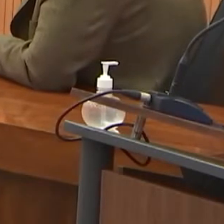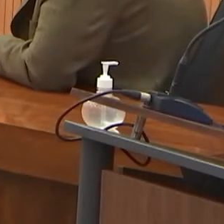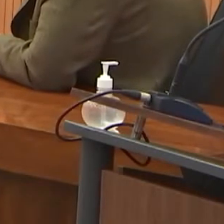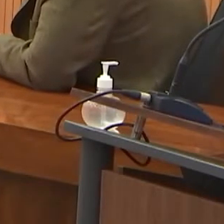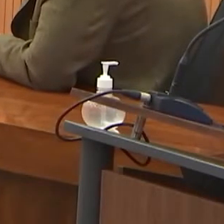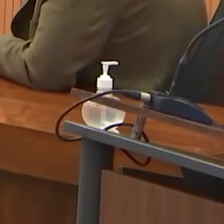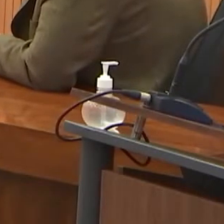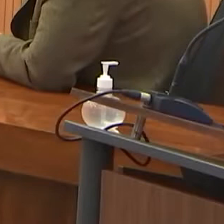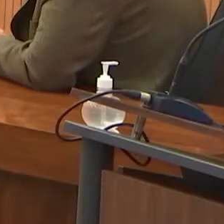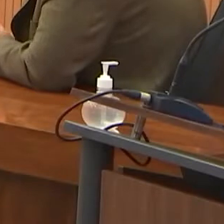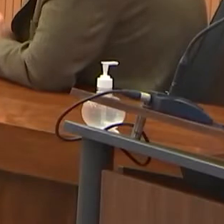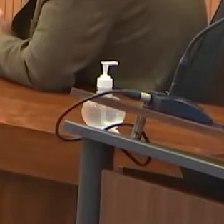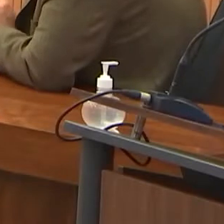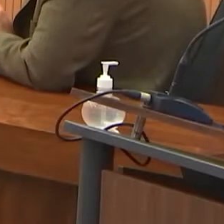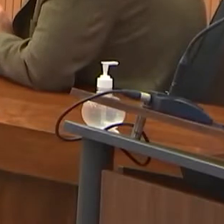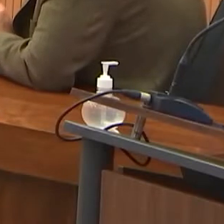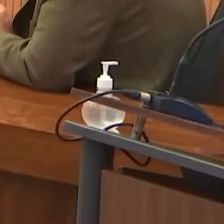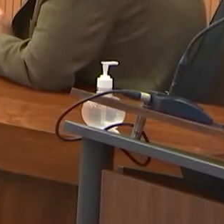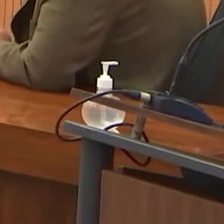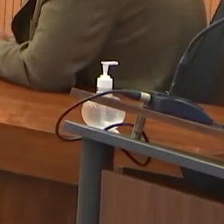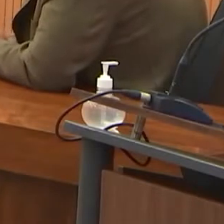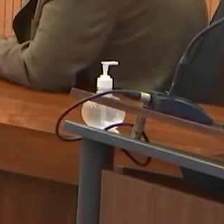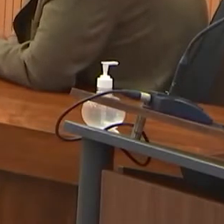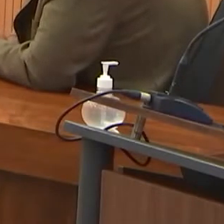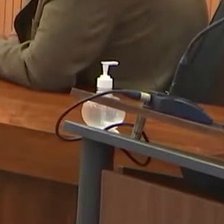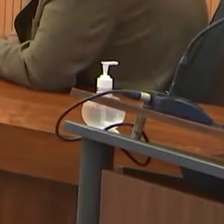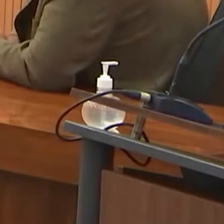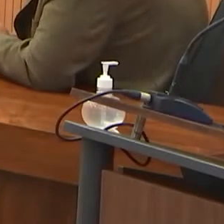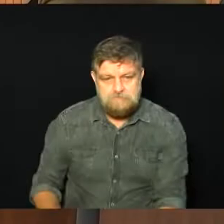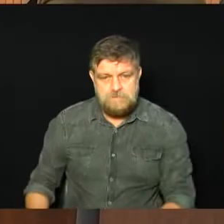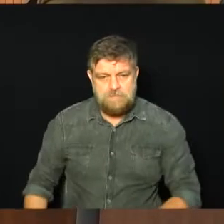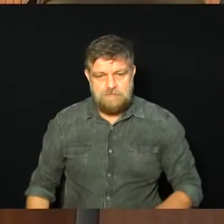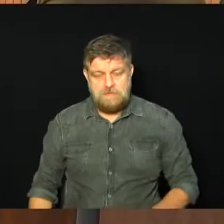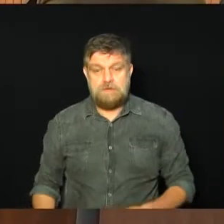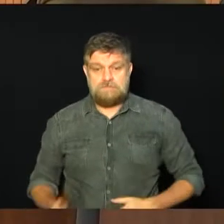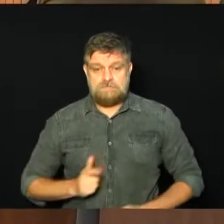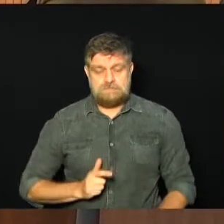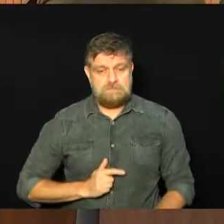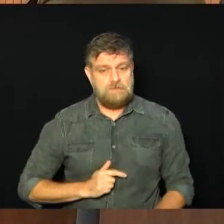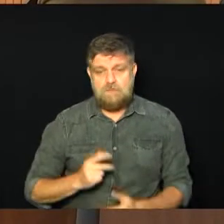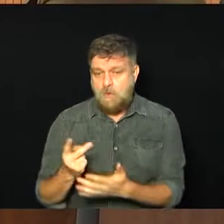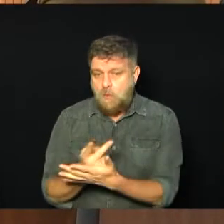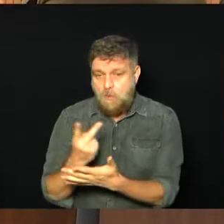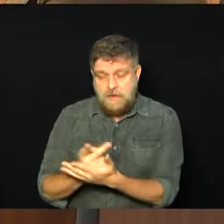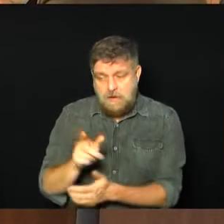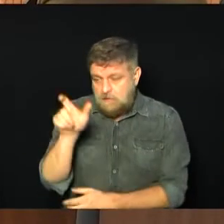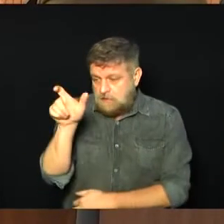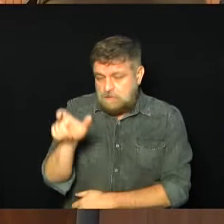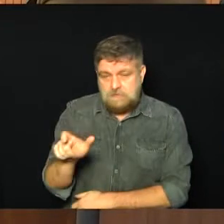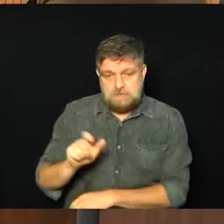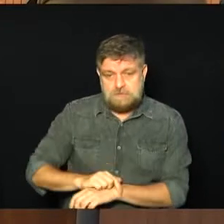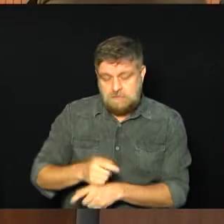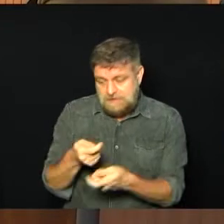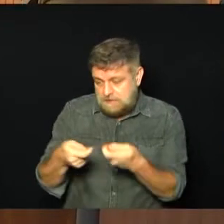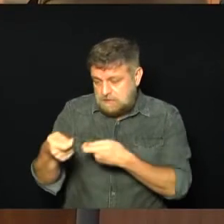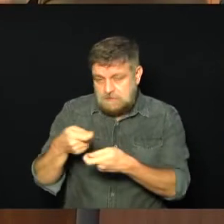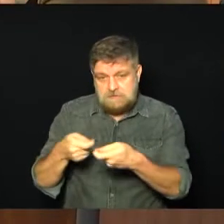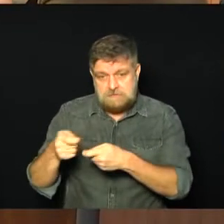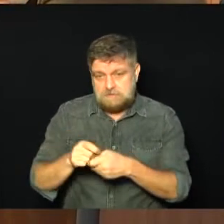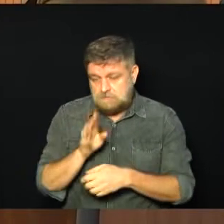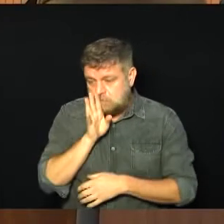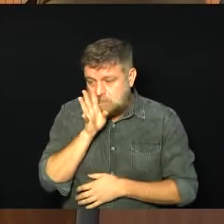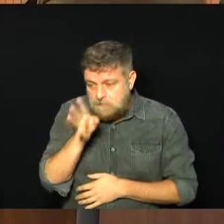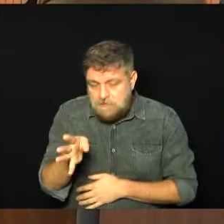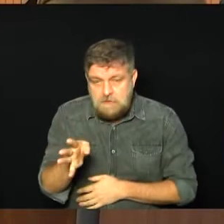CETEC, e eu acho que aí teve um erro, não vou falar do pessoal que fez a instalação, de um erro da própria administração, não envolver